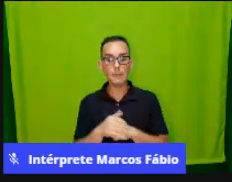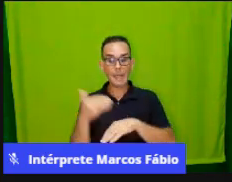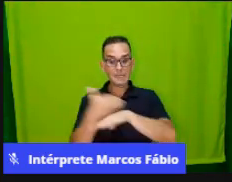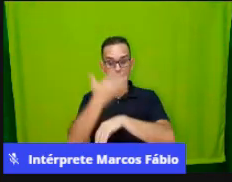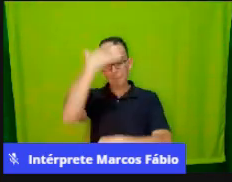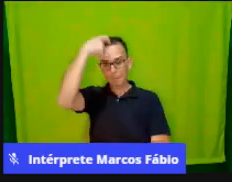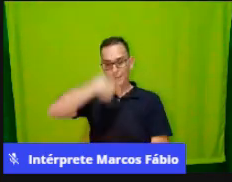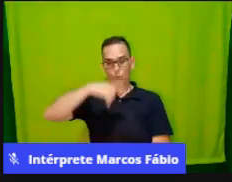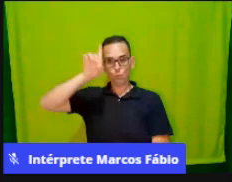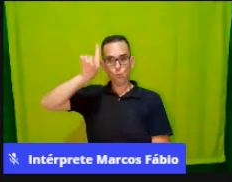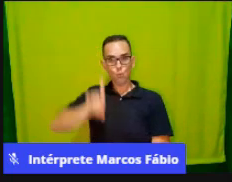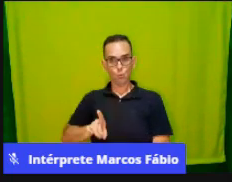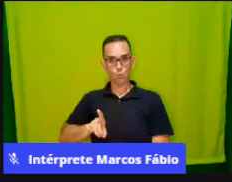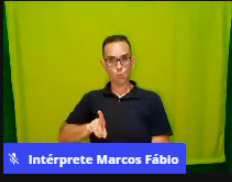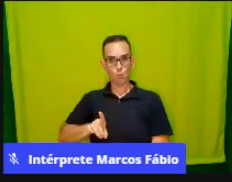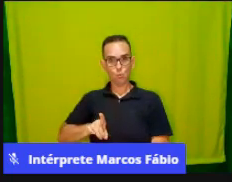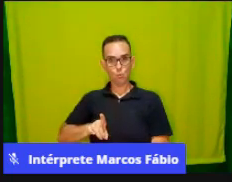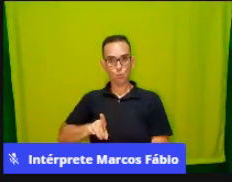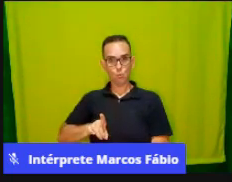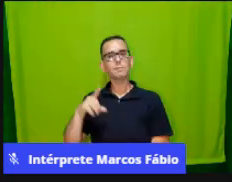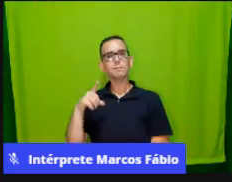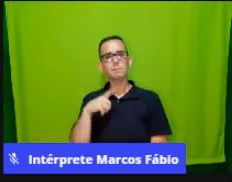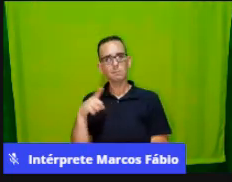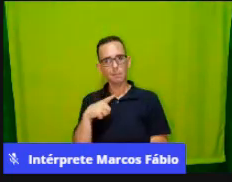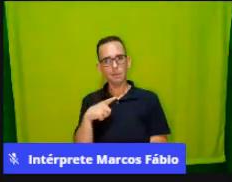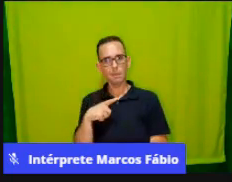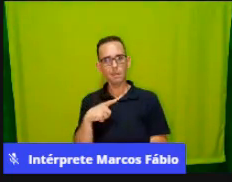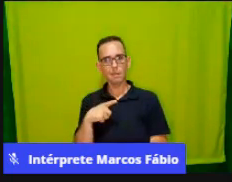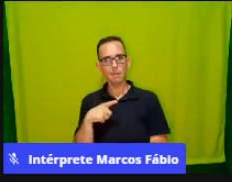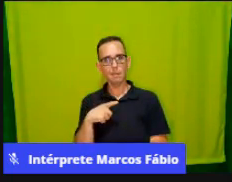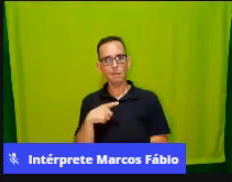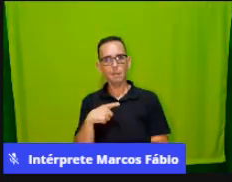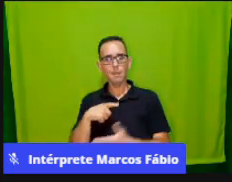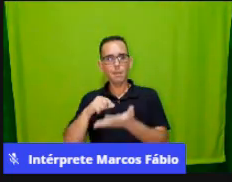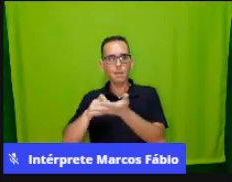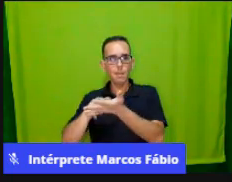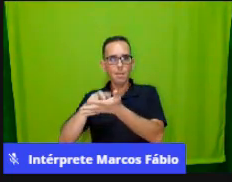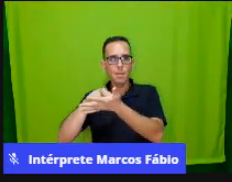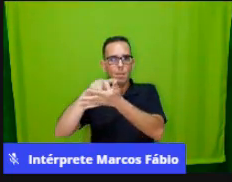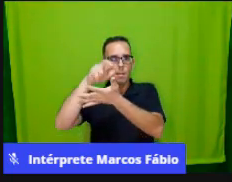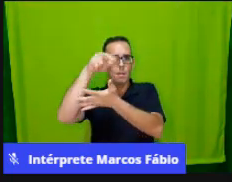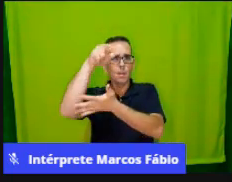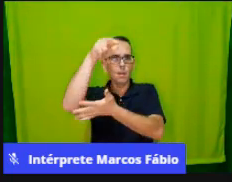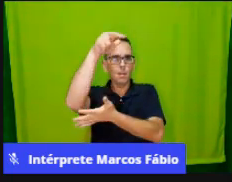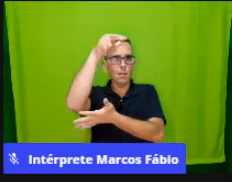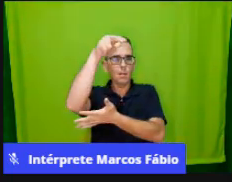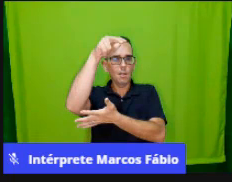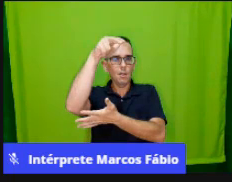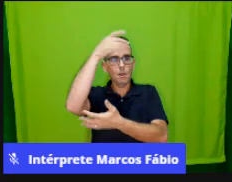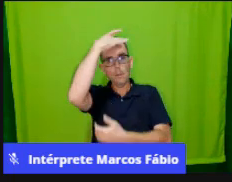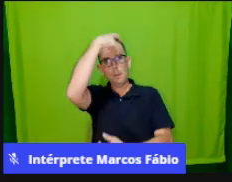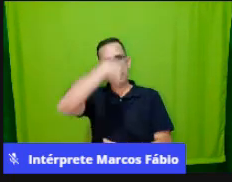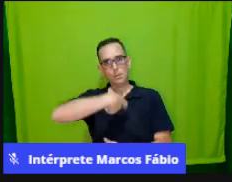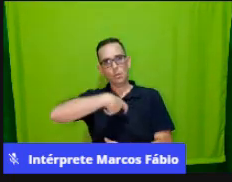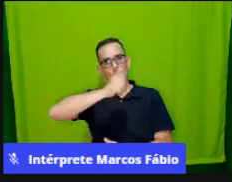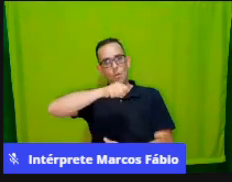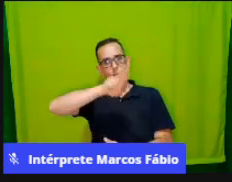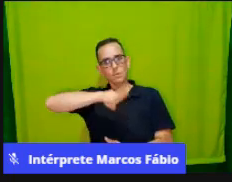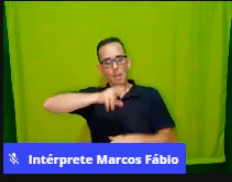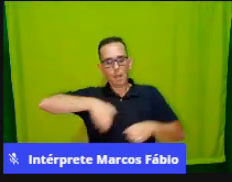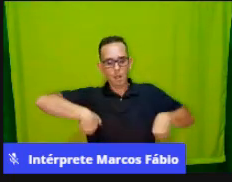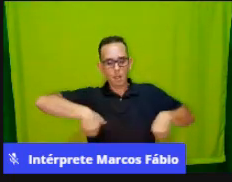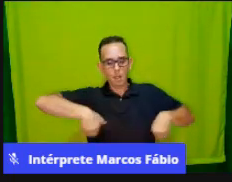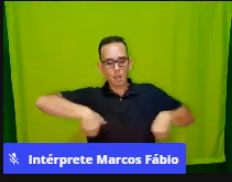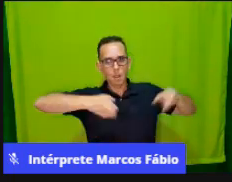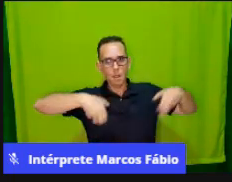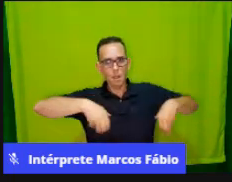com deficiência, ali engloba tanto a rampa, para essa pessoa com deficiência que utiliza a cadeira de rodas,